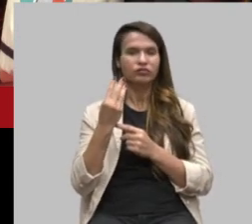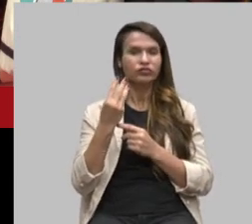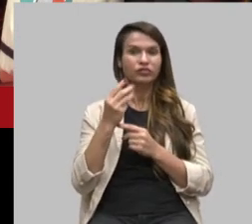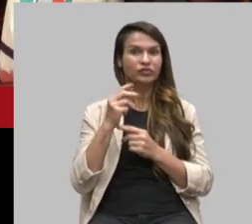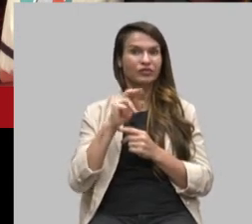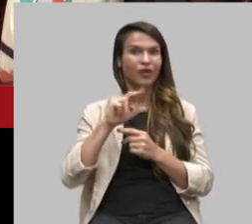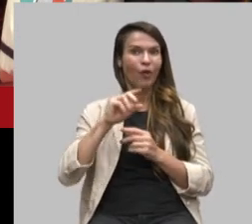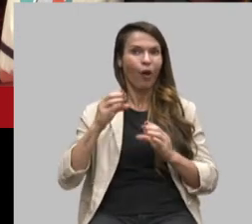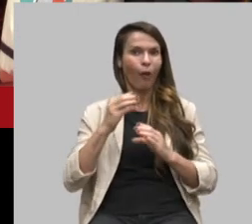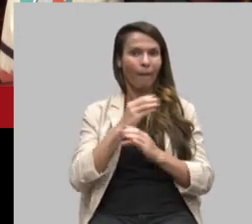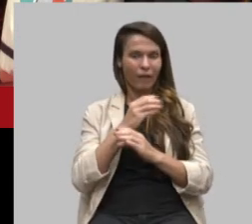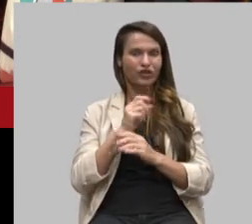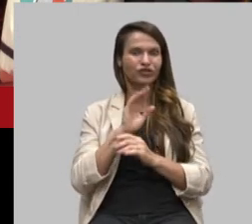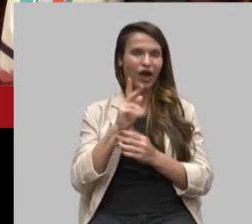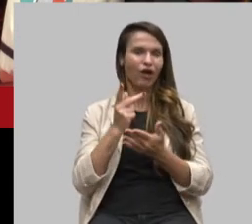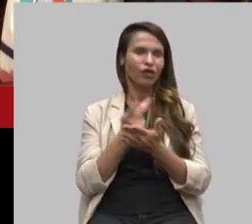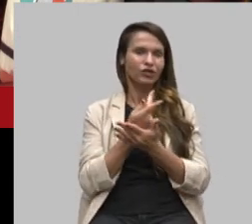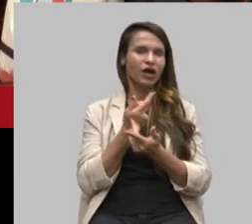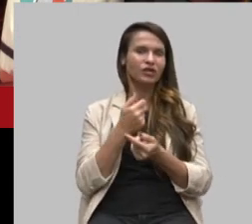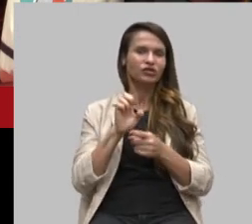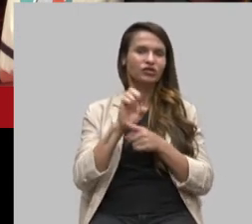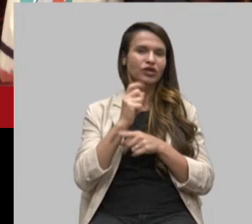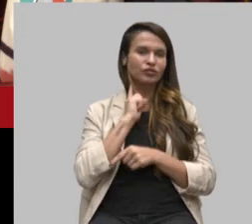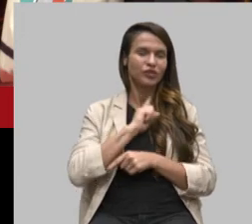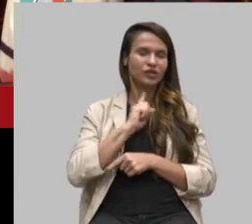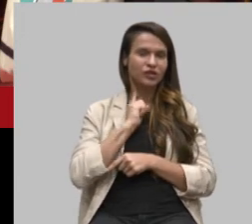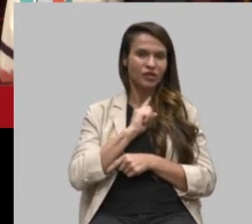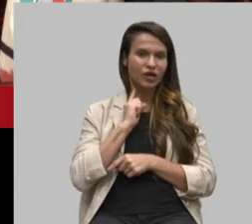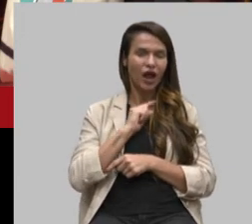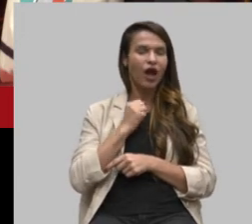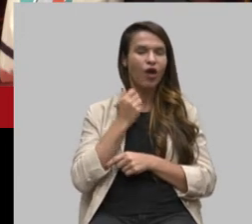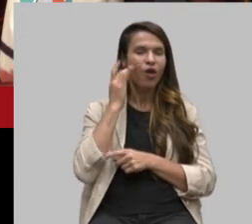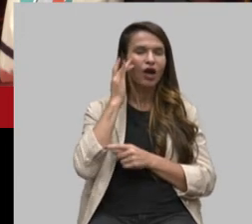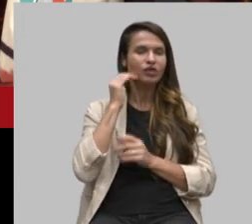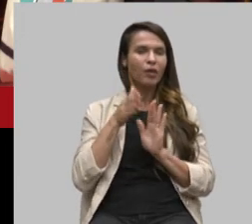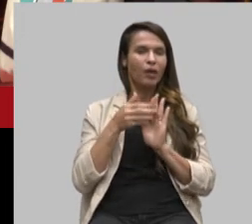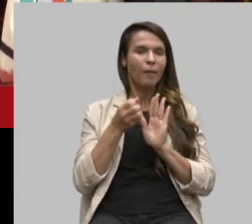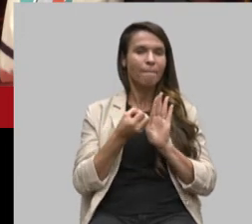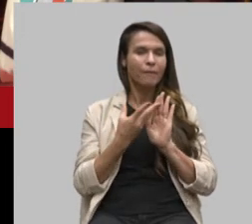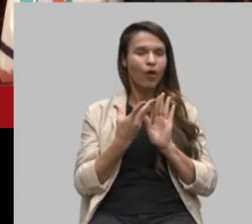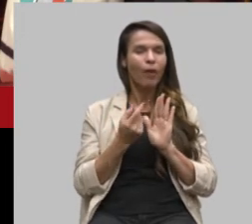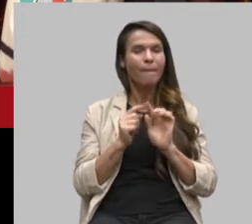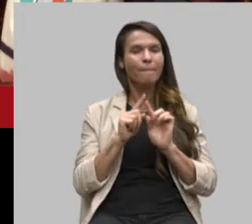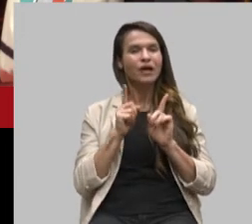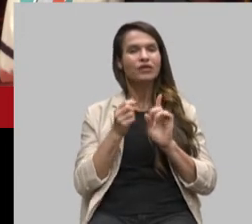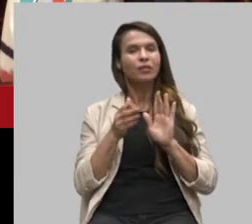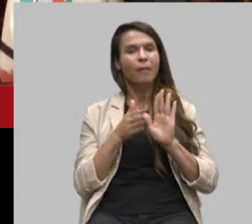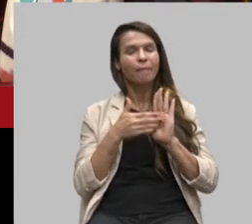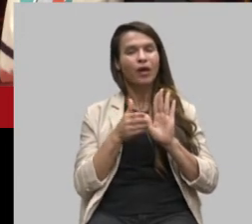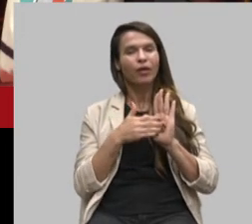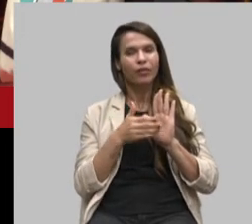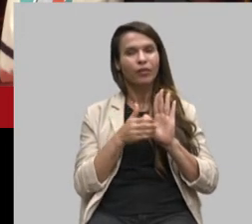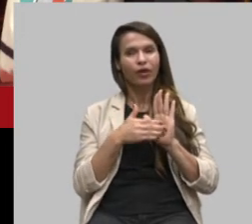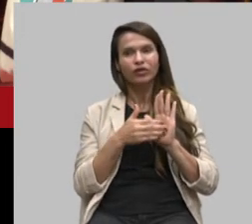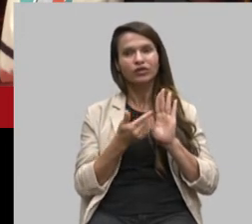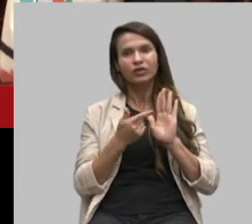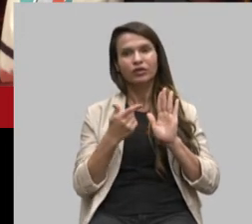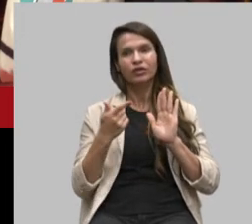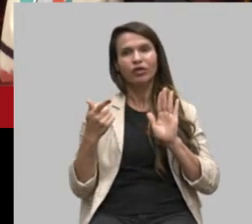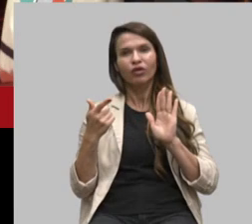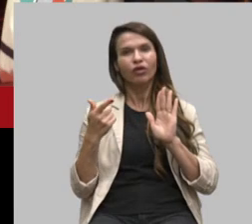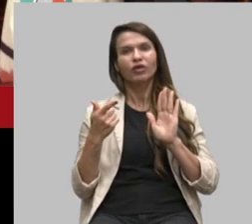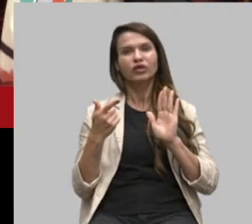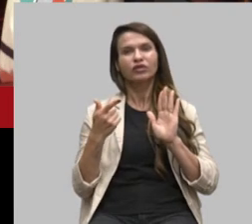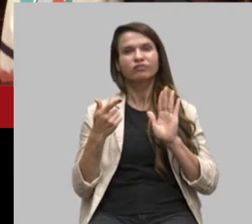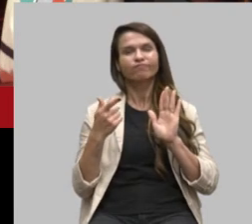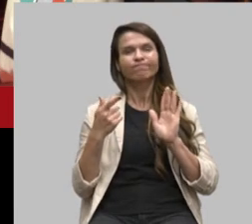uma coisa que ocorre aqui em no estado de Minas Gerais Então acho que é uma proposta boa mas é uma proposta que né não tem sem nexo porque já é uma